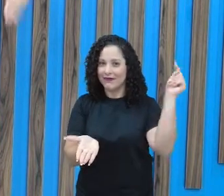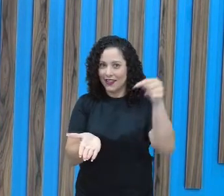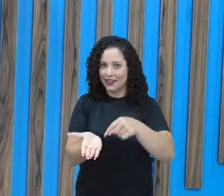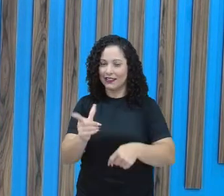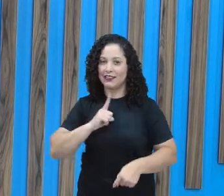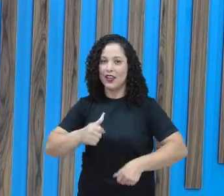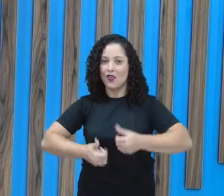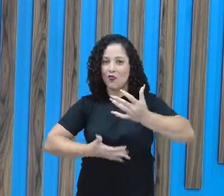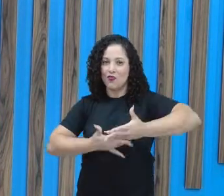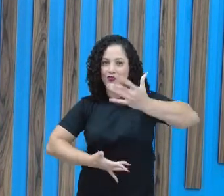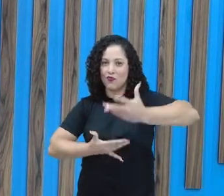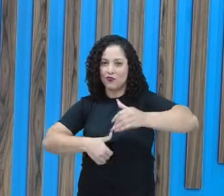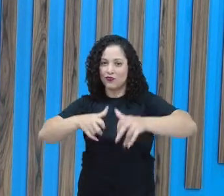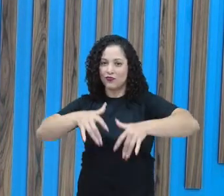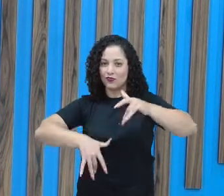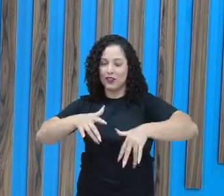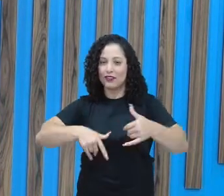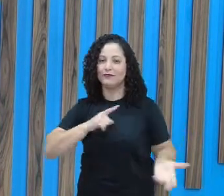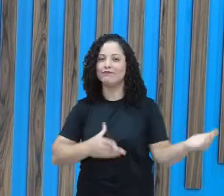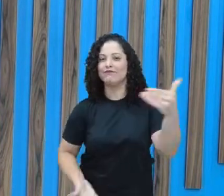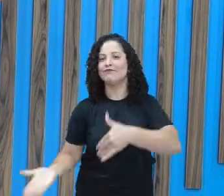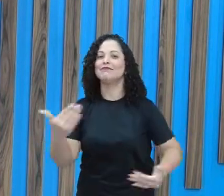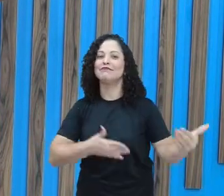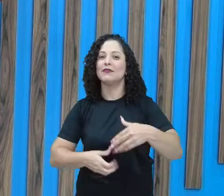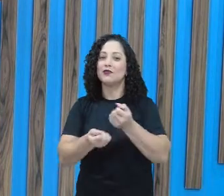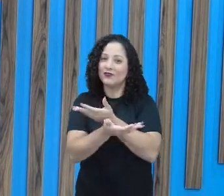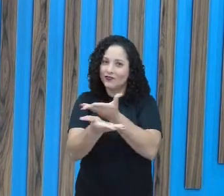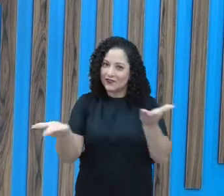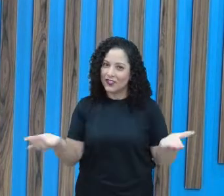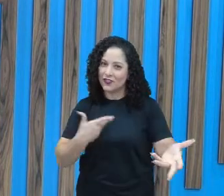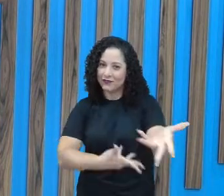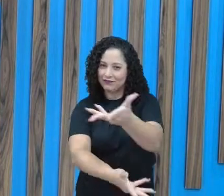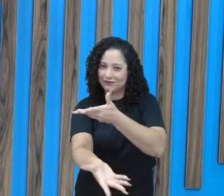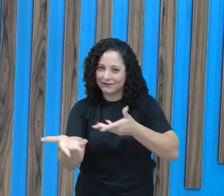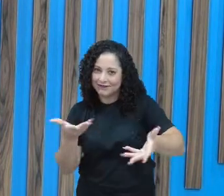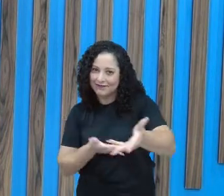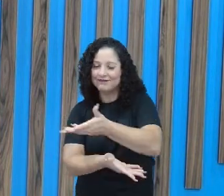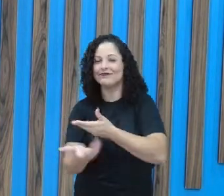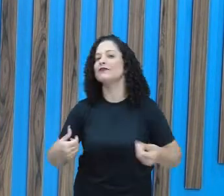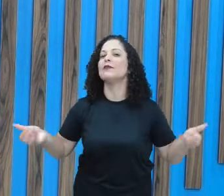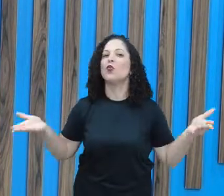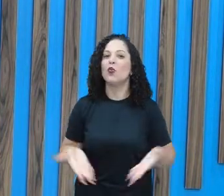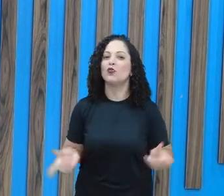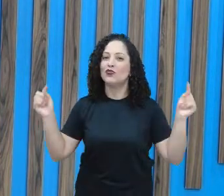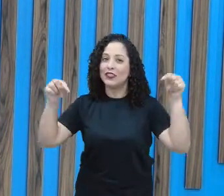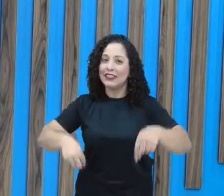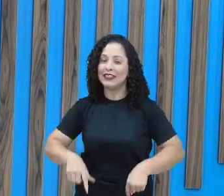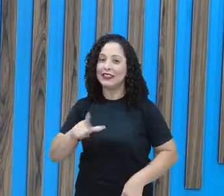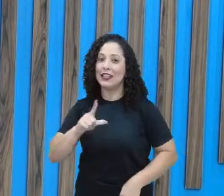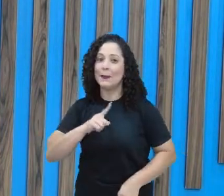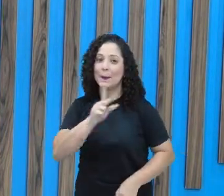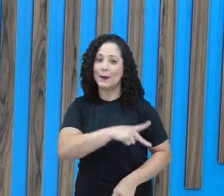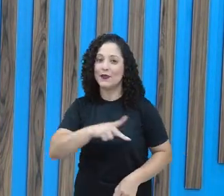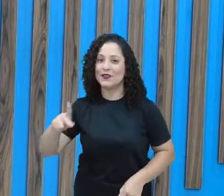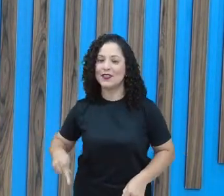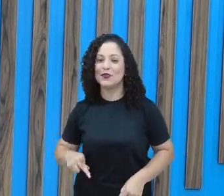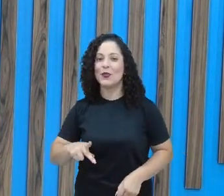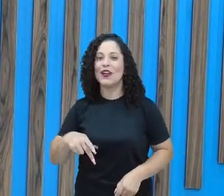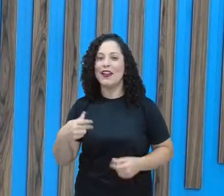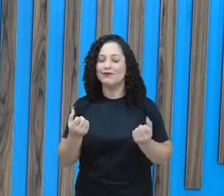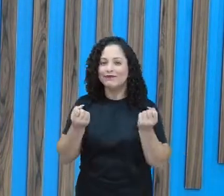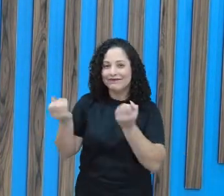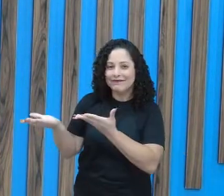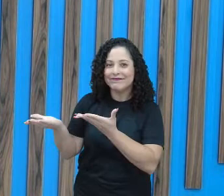o chat, que permite a interação entre vocês e a gente. E hoje quem faz nosso chat é nossa